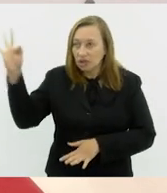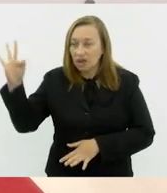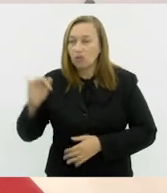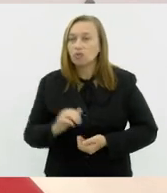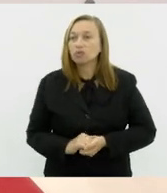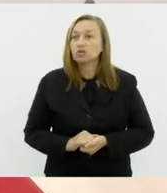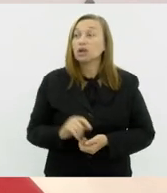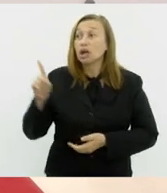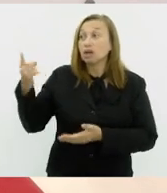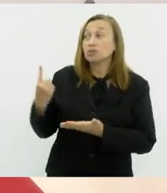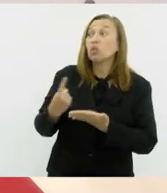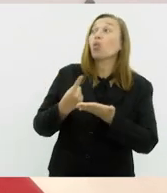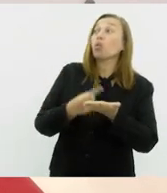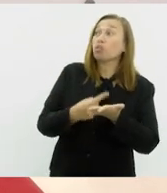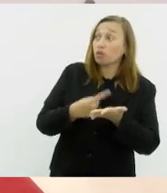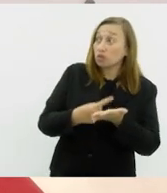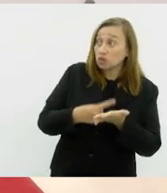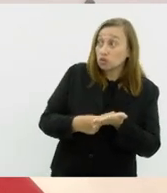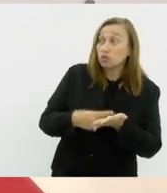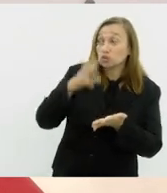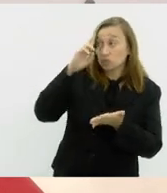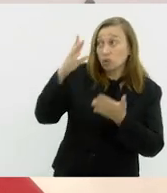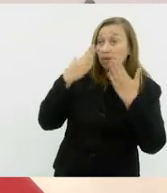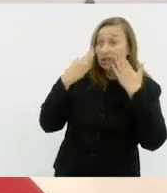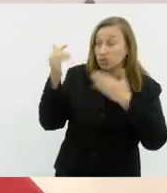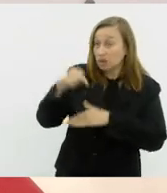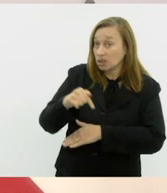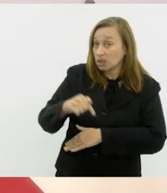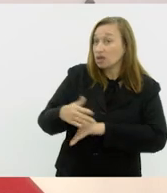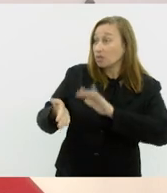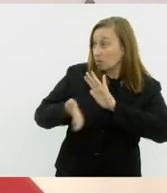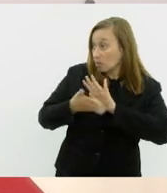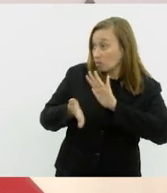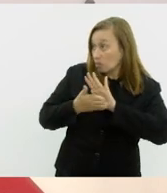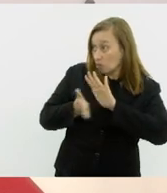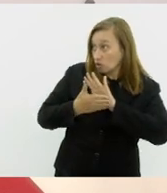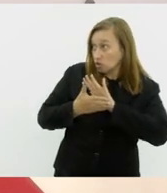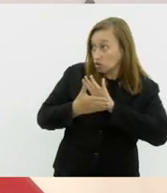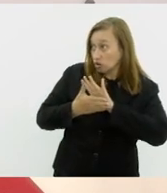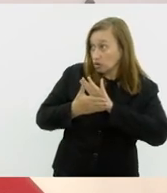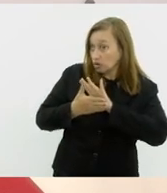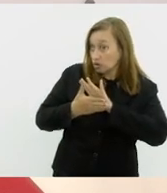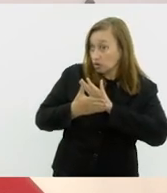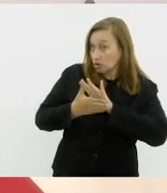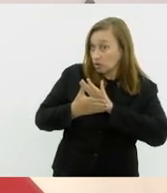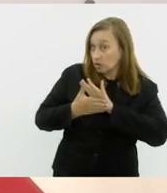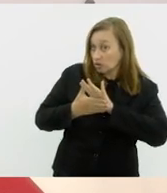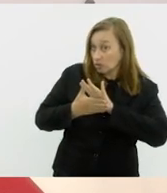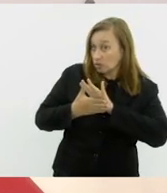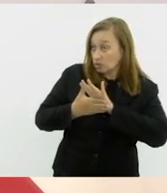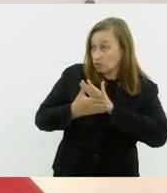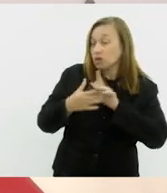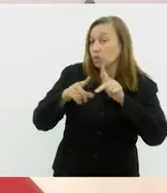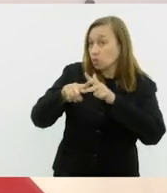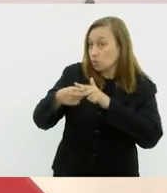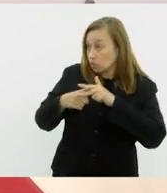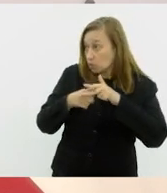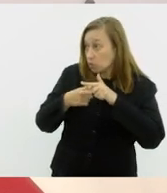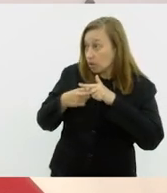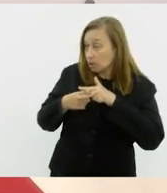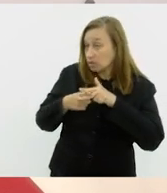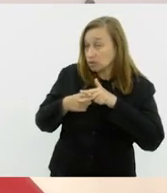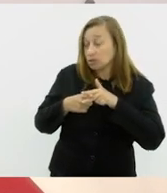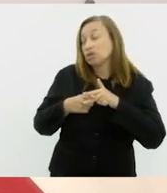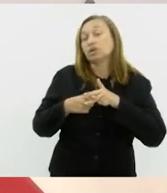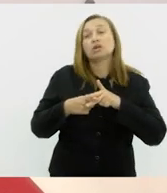esse compromisso, né, que o senhor apresentou aqui, uma, né, proposta de imediata autorregulação, né,